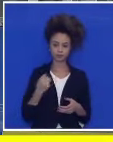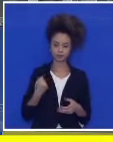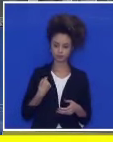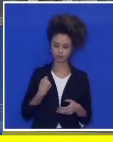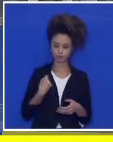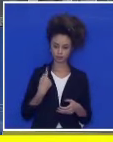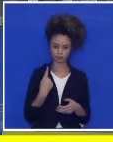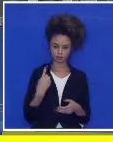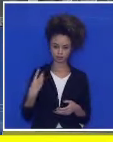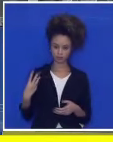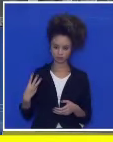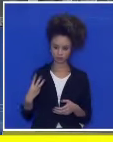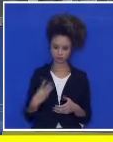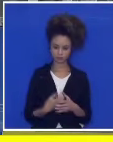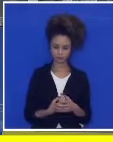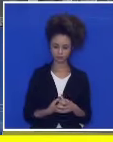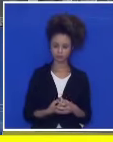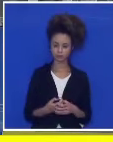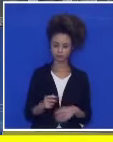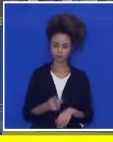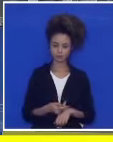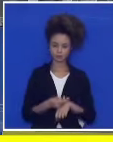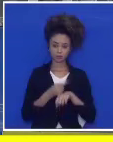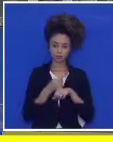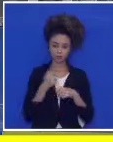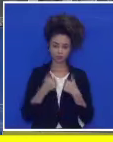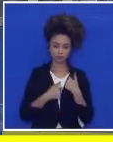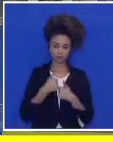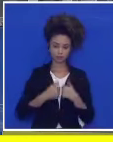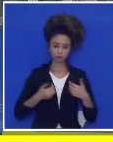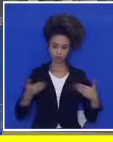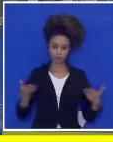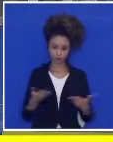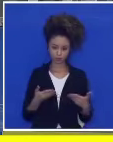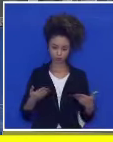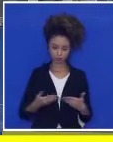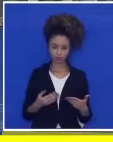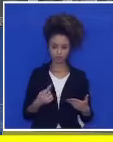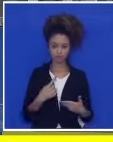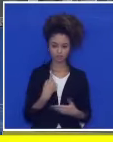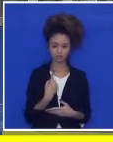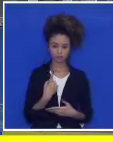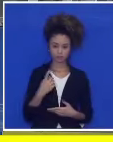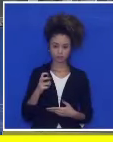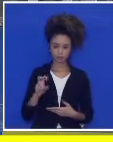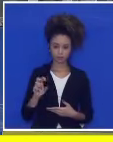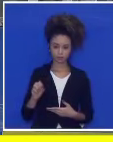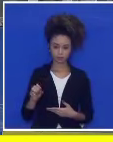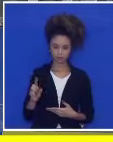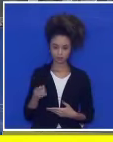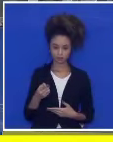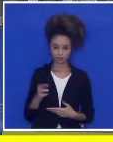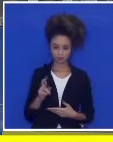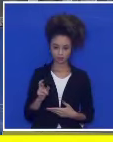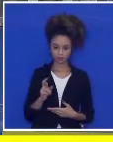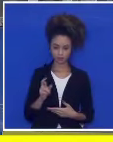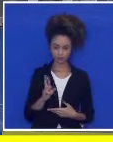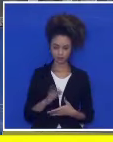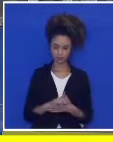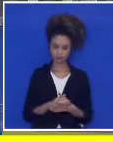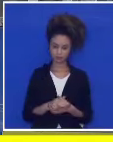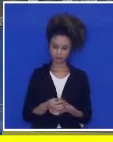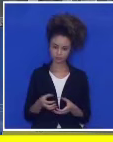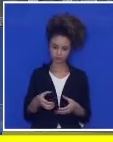Verde, 13. O prêmio estimado na Time Mania hoje é de R$150 mil.